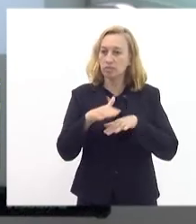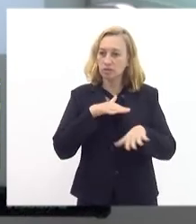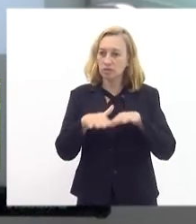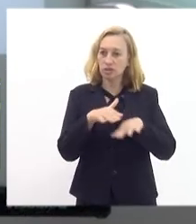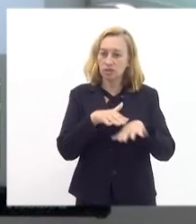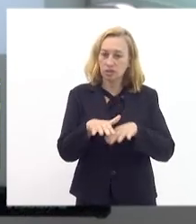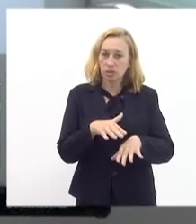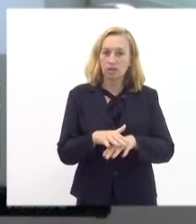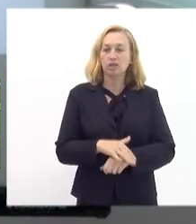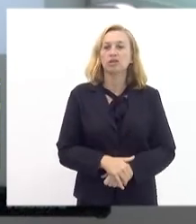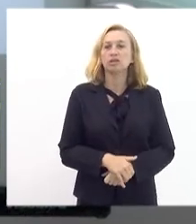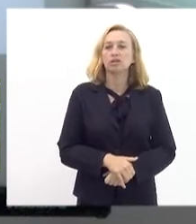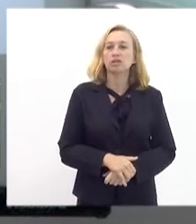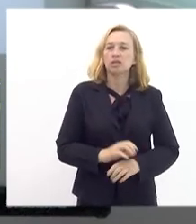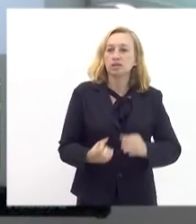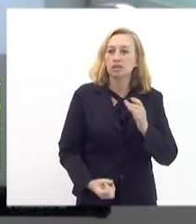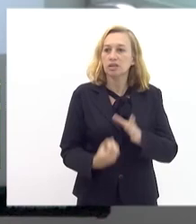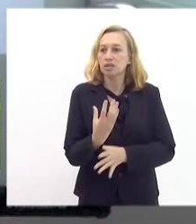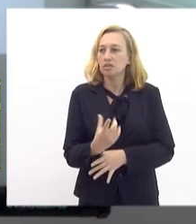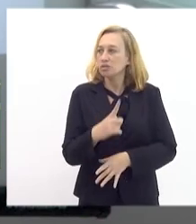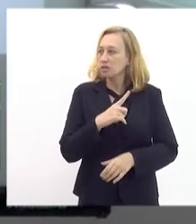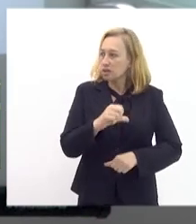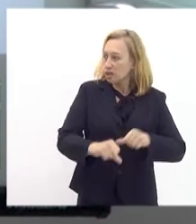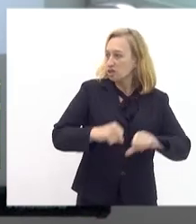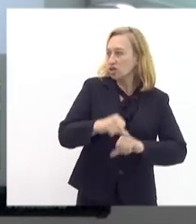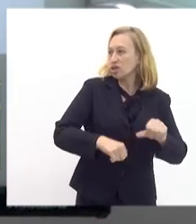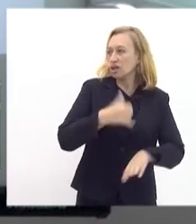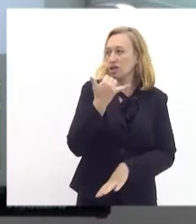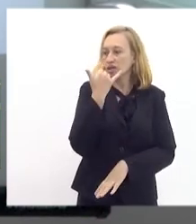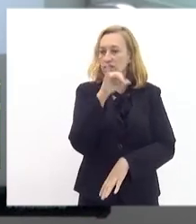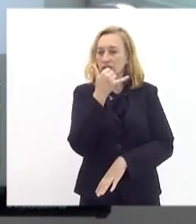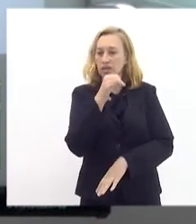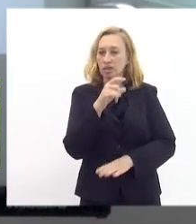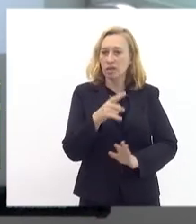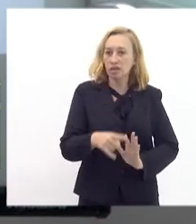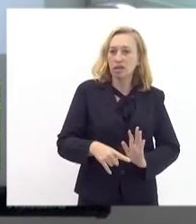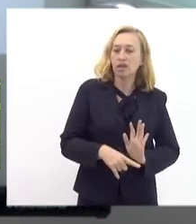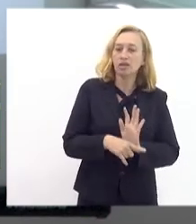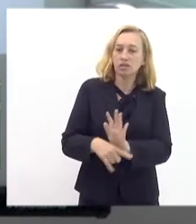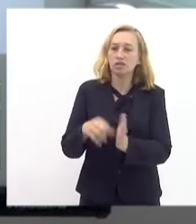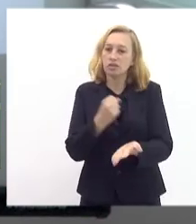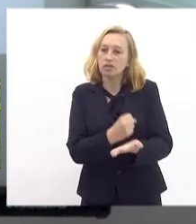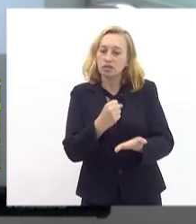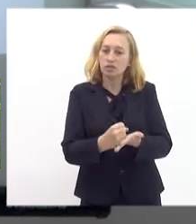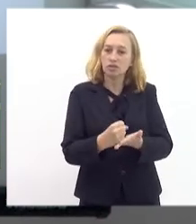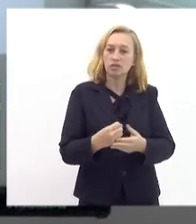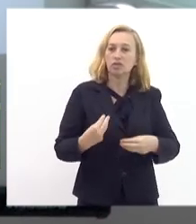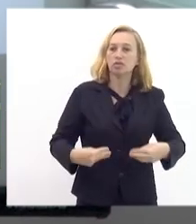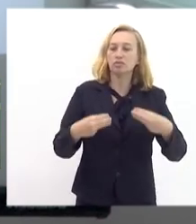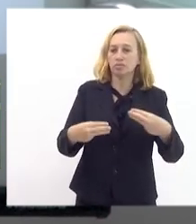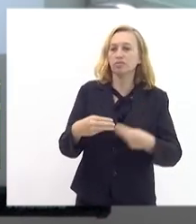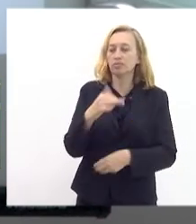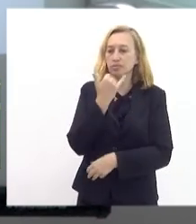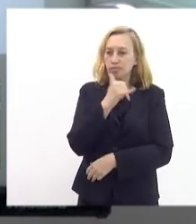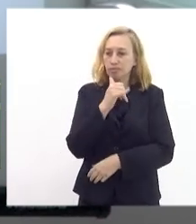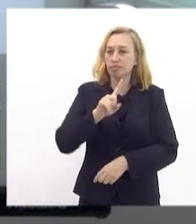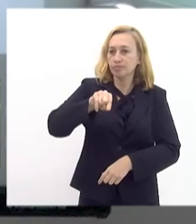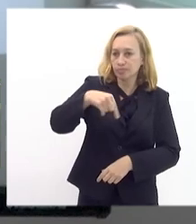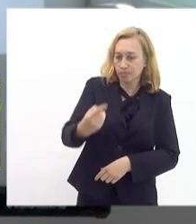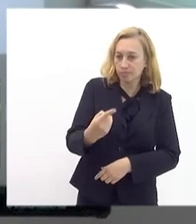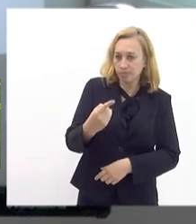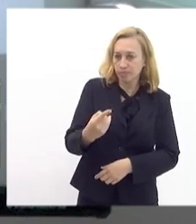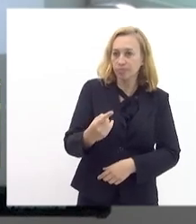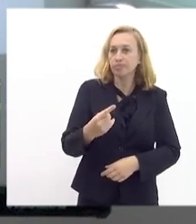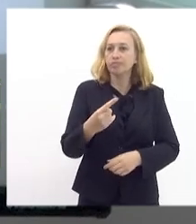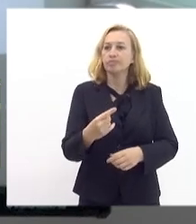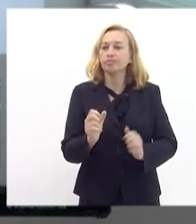trazer para o instalação onde vai gerar energia atender o contrato do ministério de Minas e energia e depois